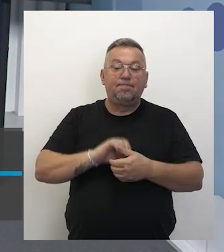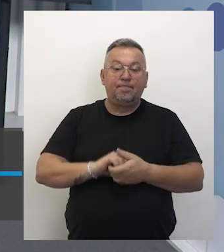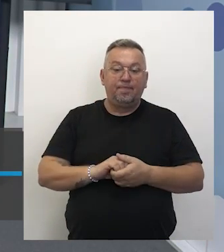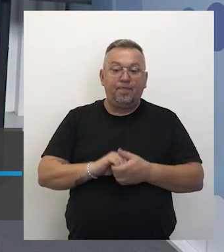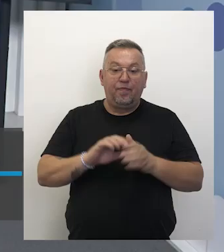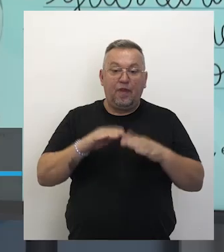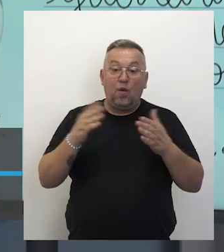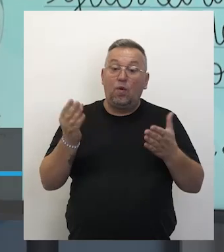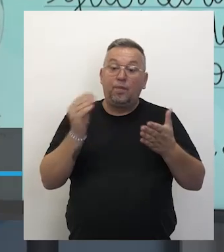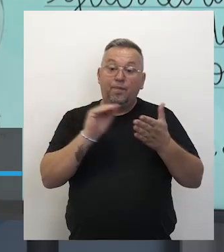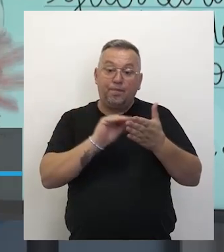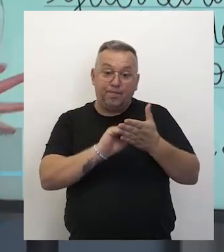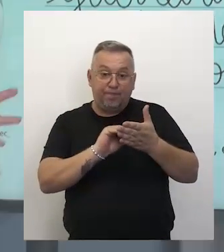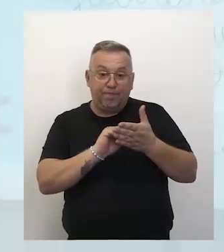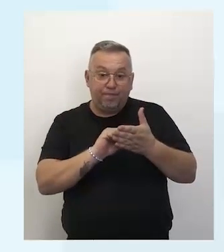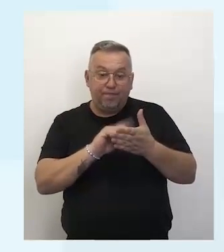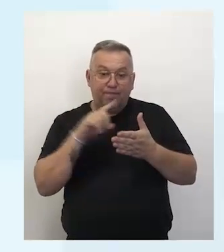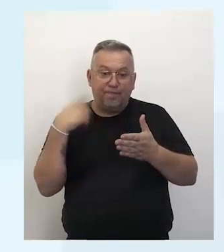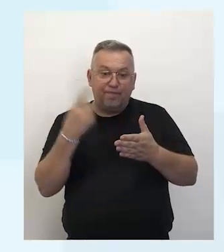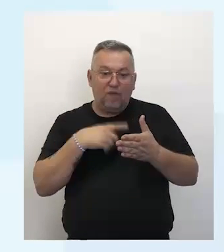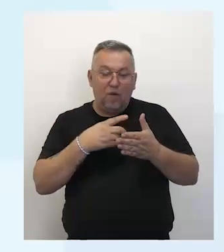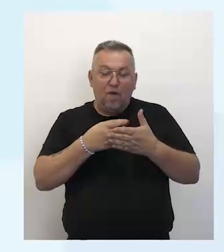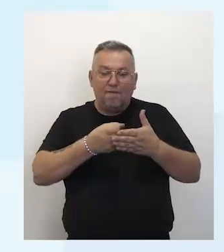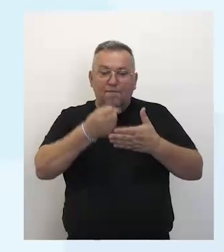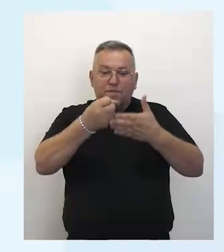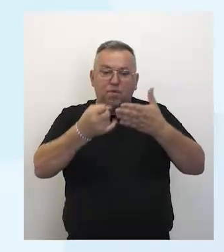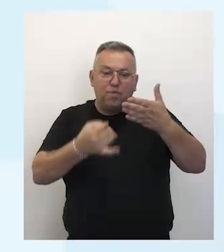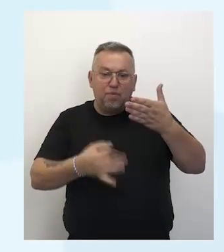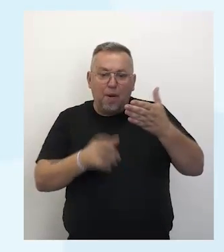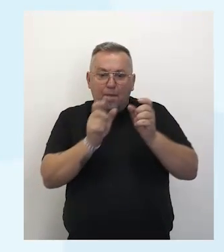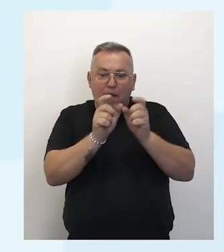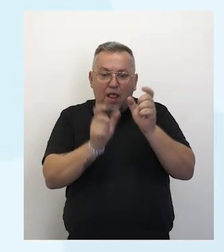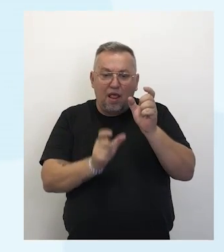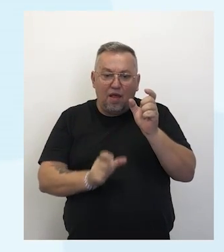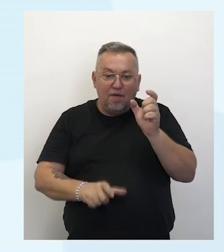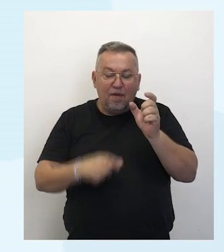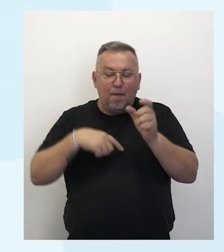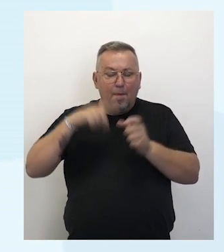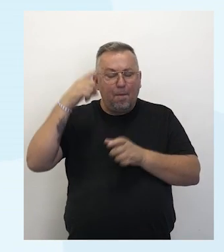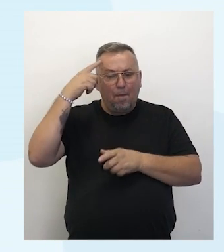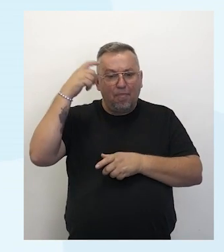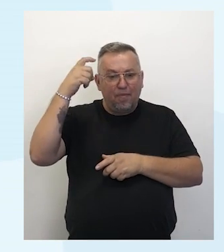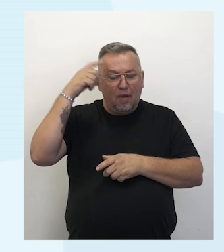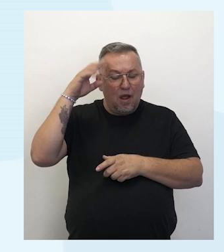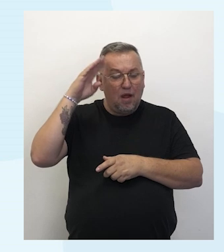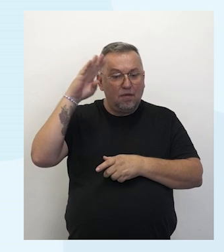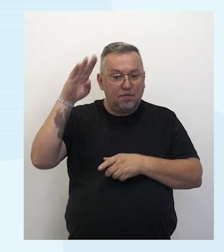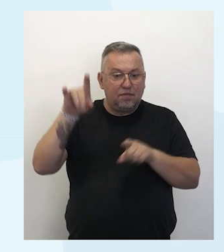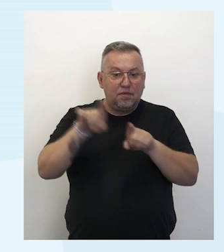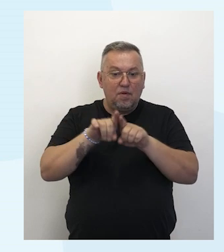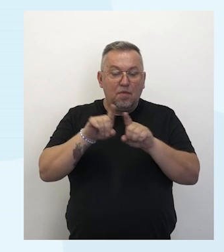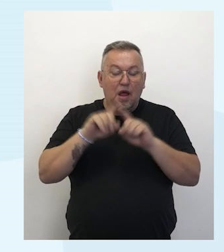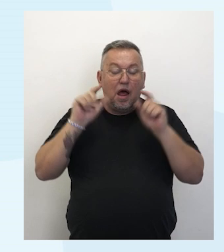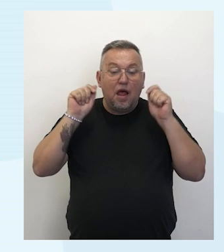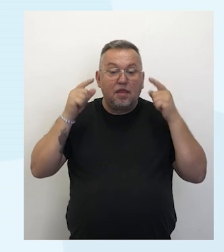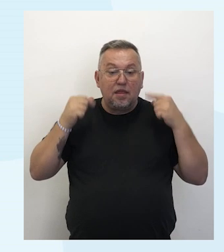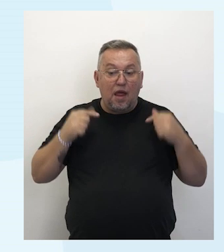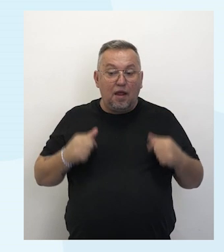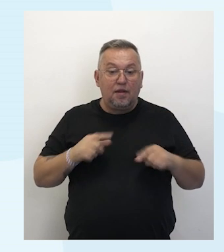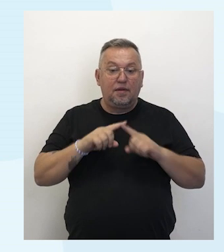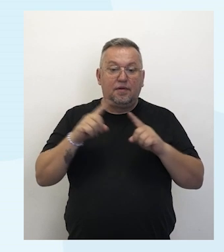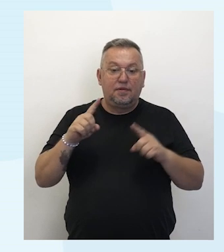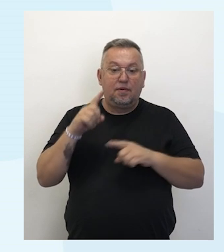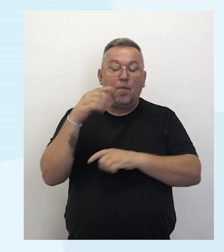eu coloquei para vocês aí, né, na nossa tempestade de palavras, as principais ideias que surgiram acerca dos astecas. Então eles sim são